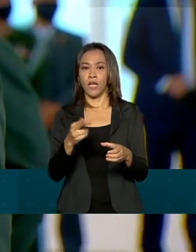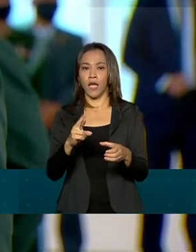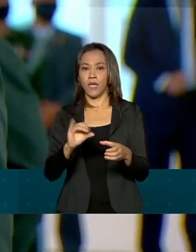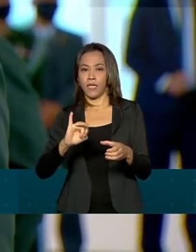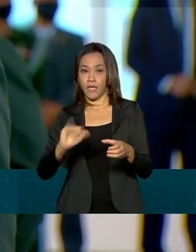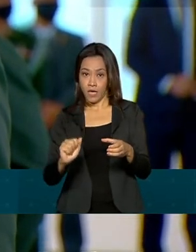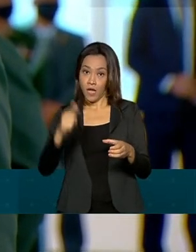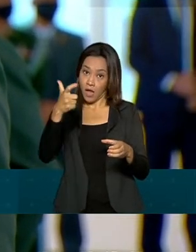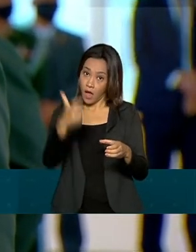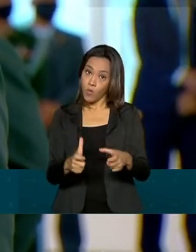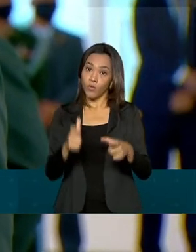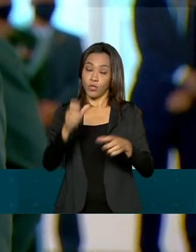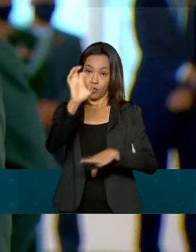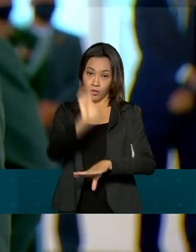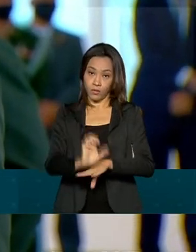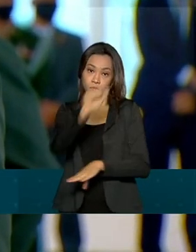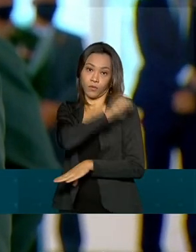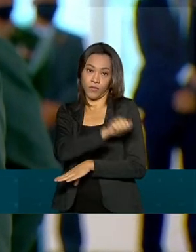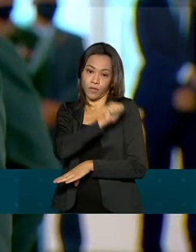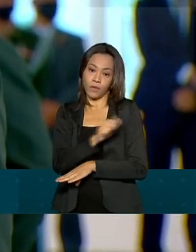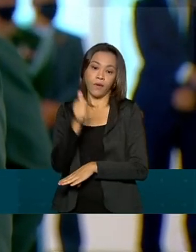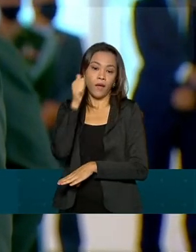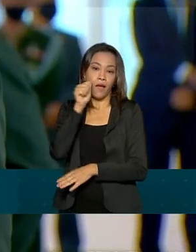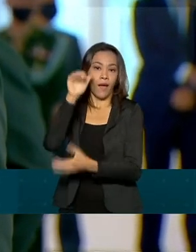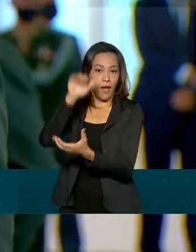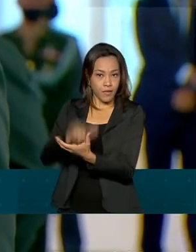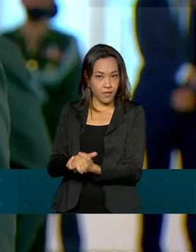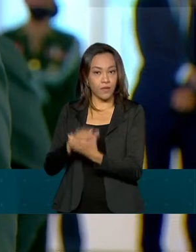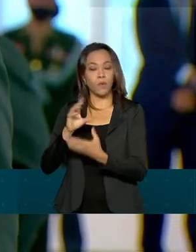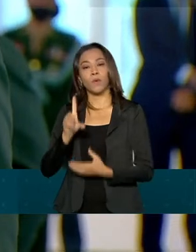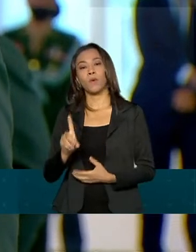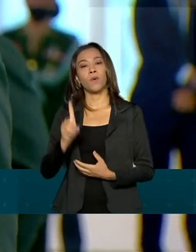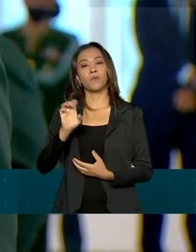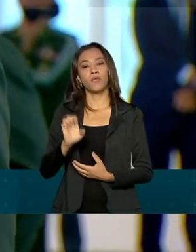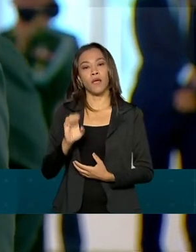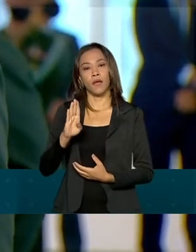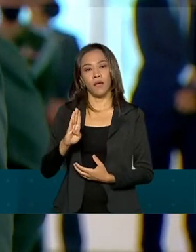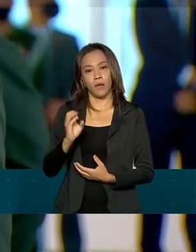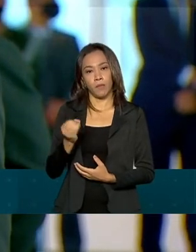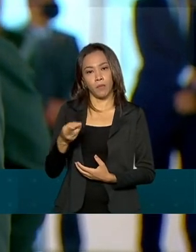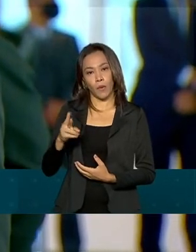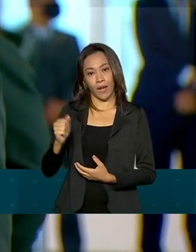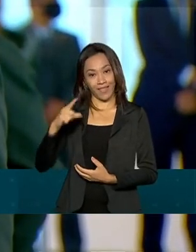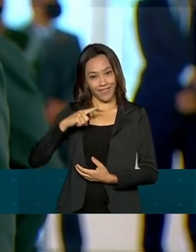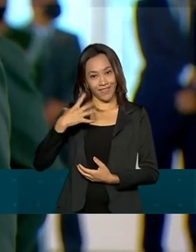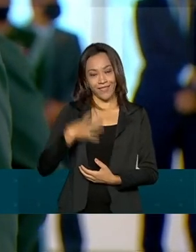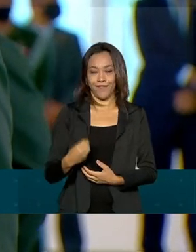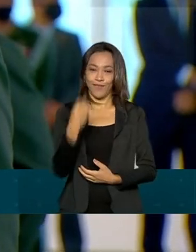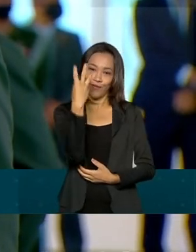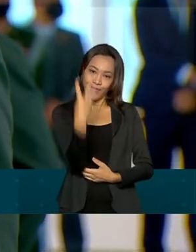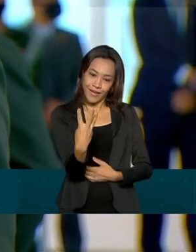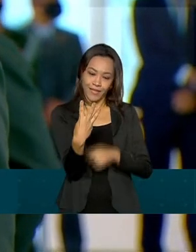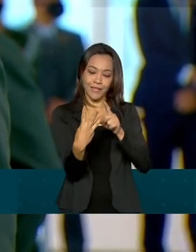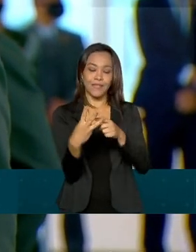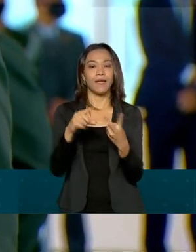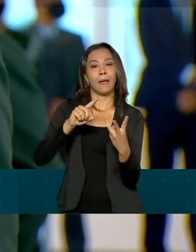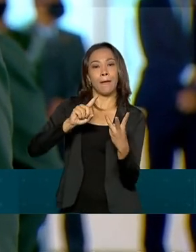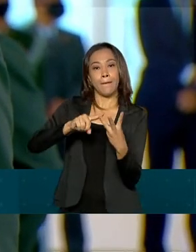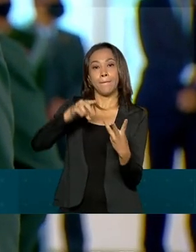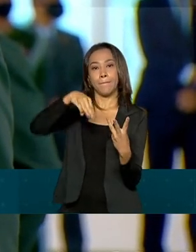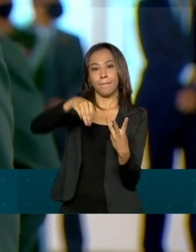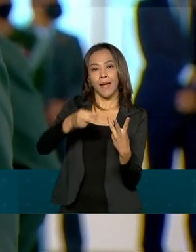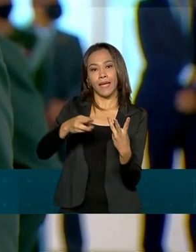em Niterói Rio de Janeiro é casado com a senhora Débora Machado forte sibinel e tem três filhos Marina